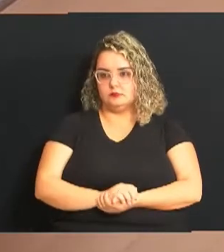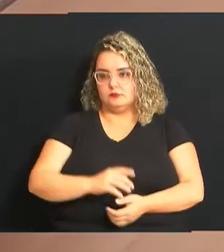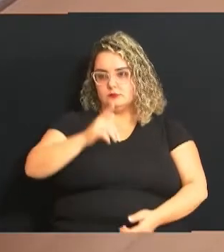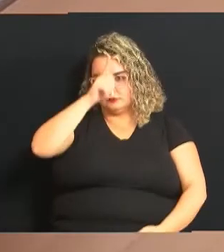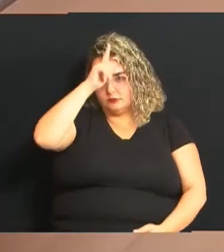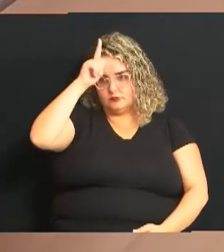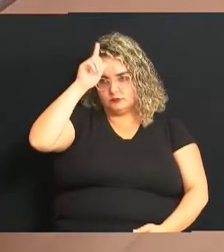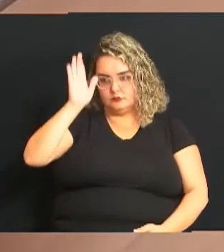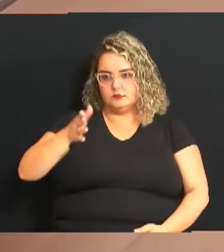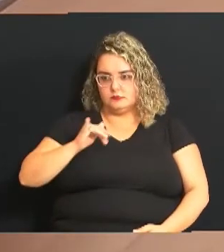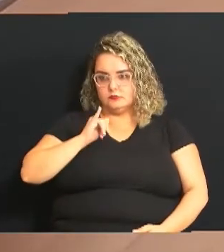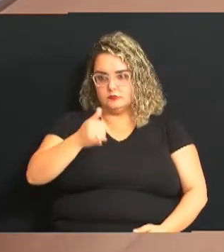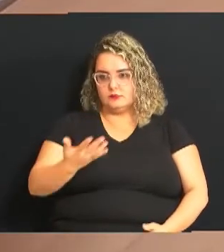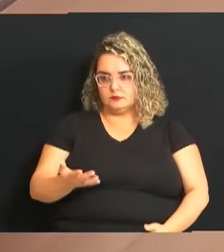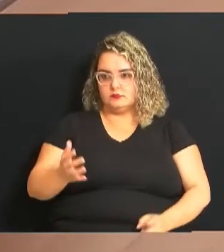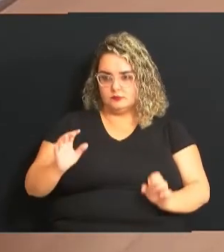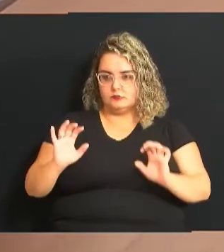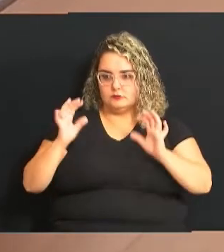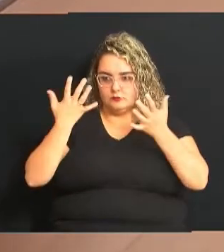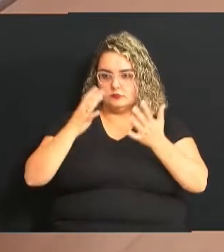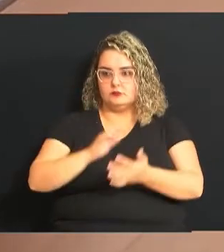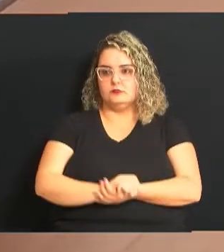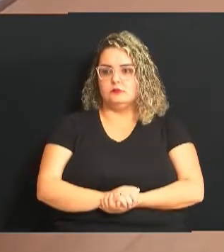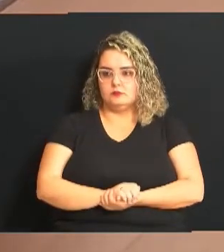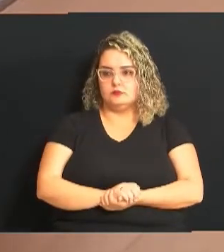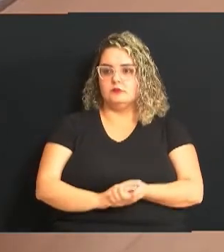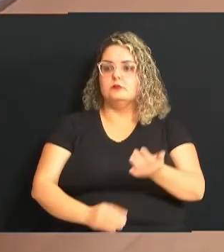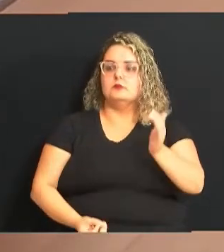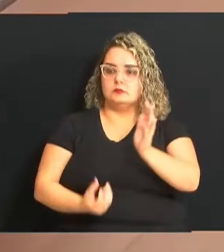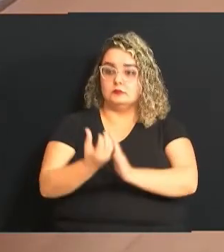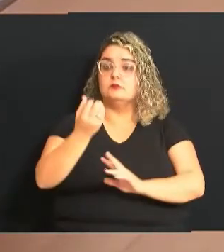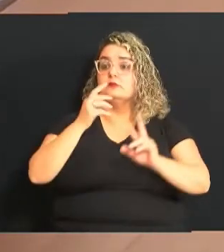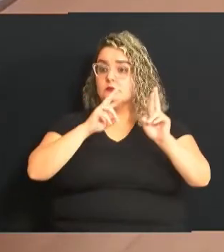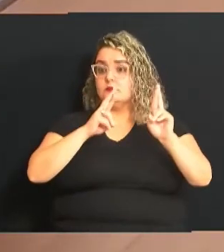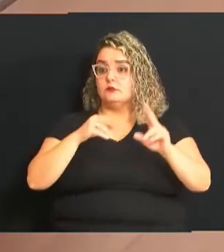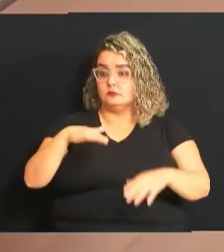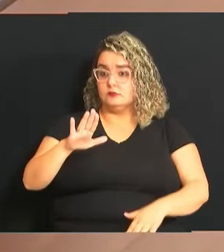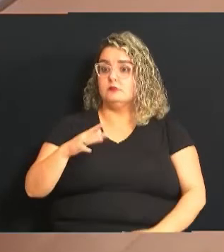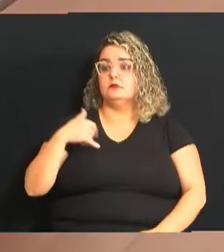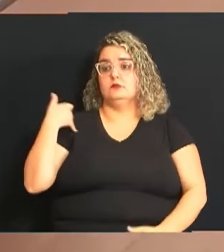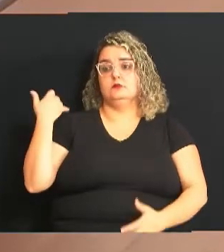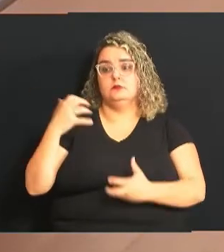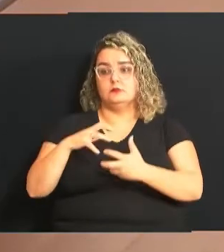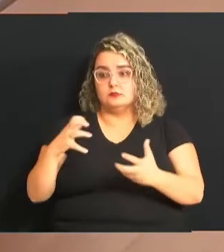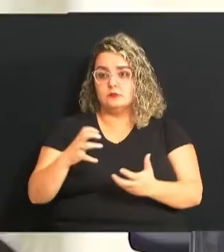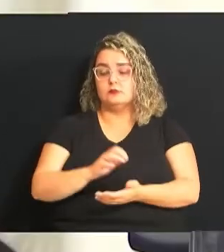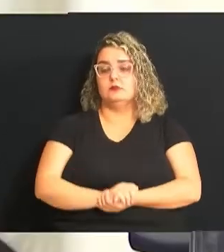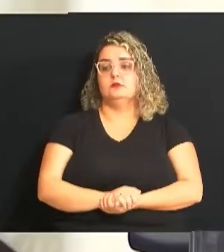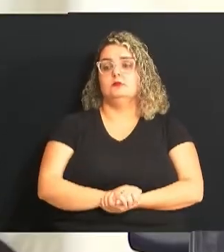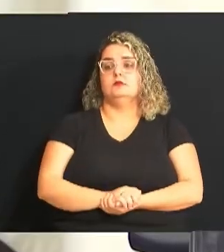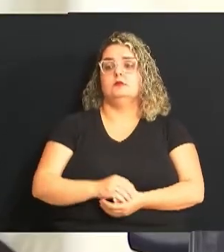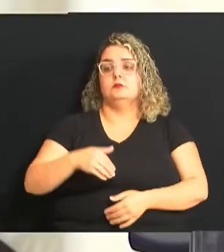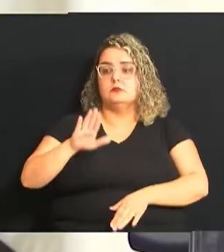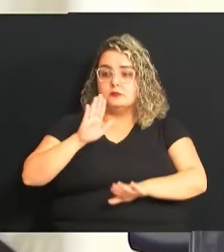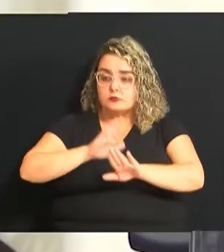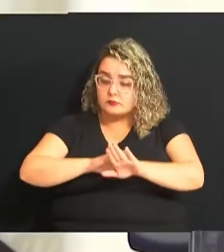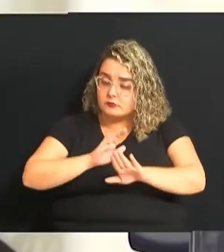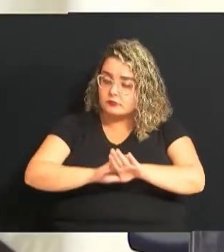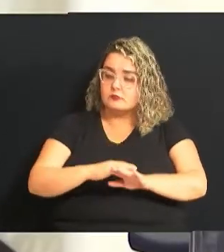tudo, e celebrar mesmo e criar mais expectativa para os idosos, mais